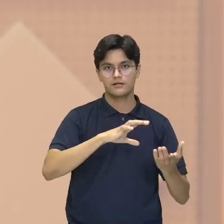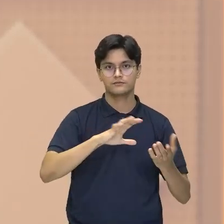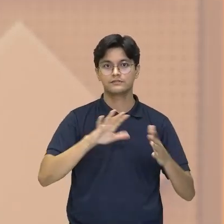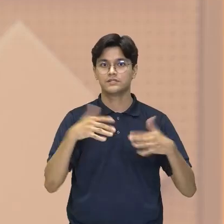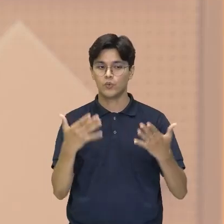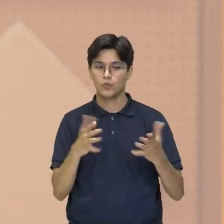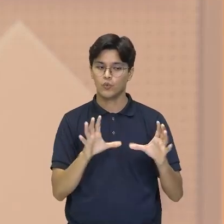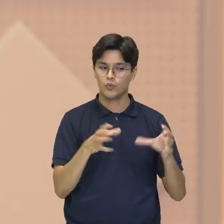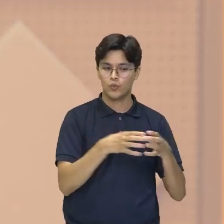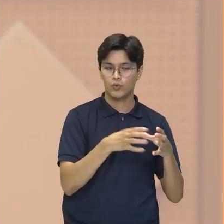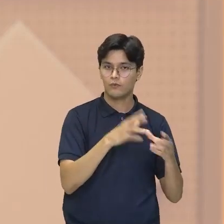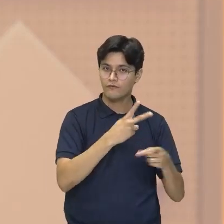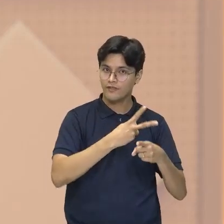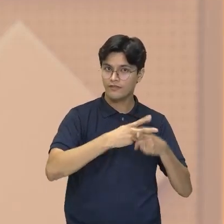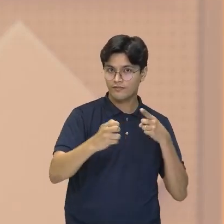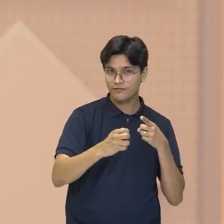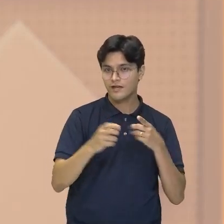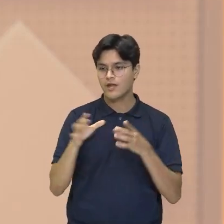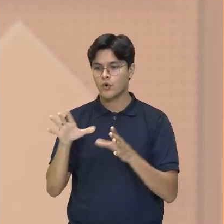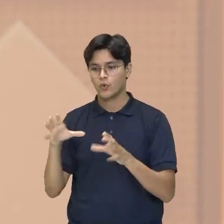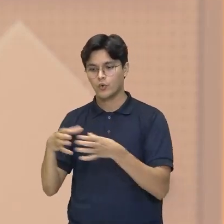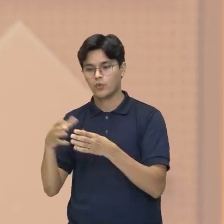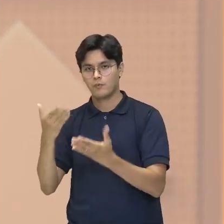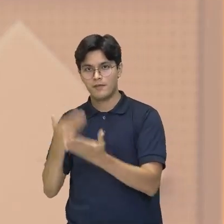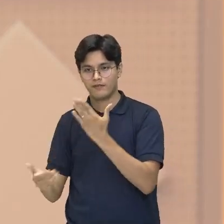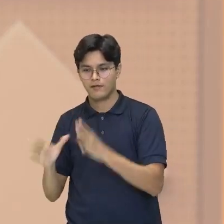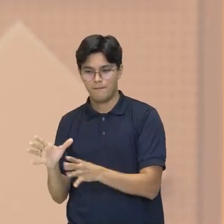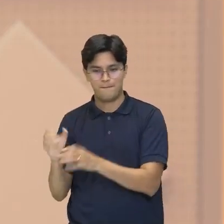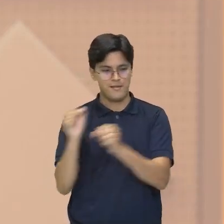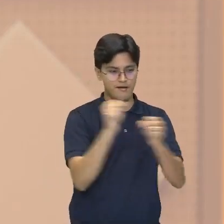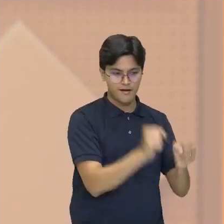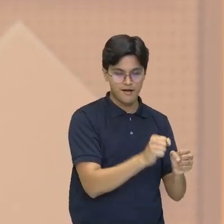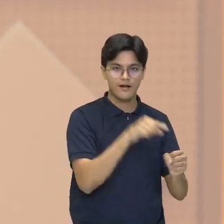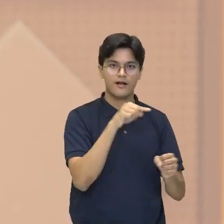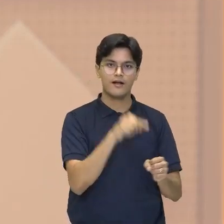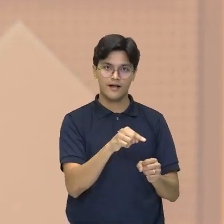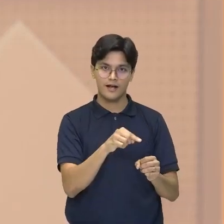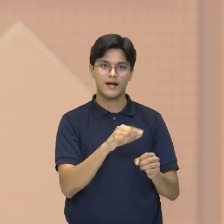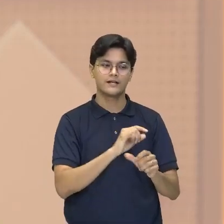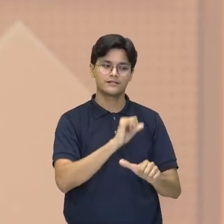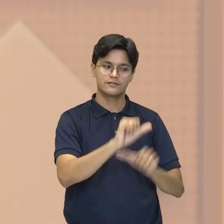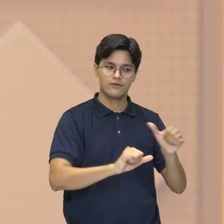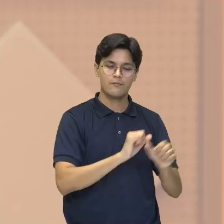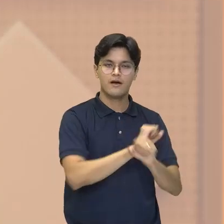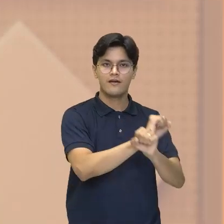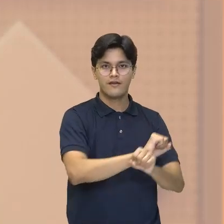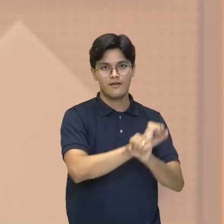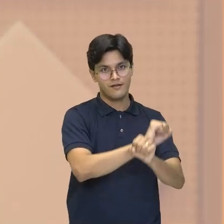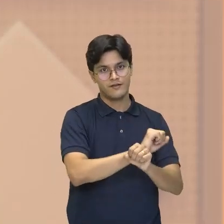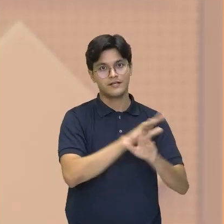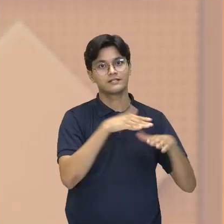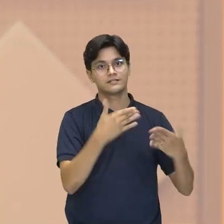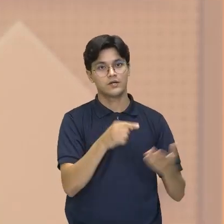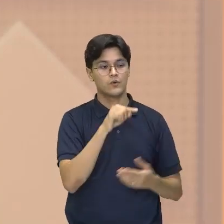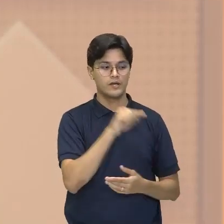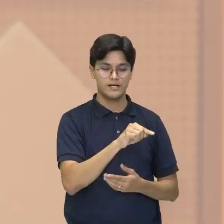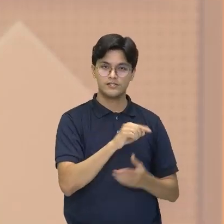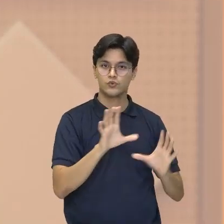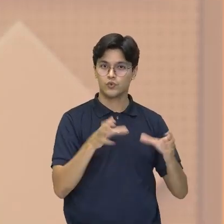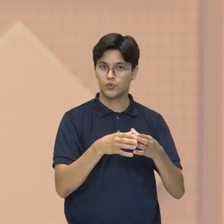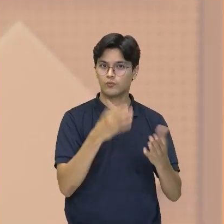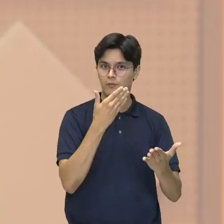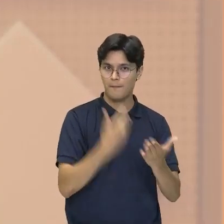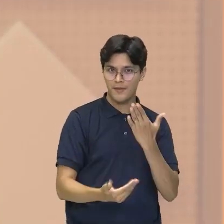tornava cativa o grupo que perdia. Então, esses grupos perdedores, eles começaram a ser comercializados com